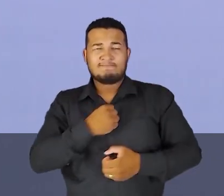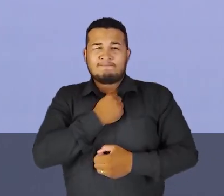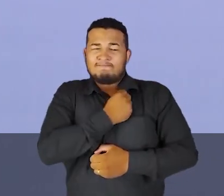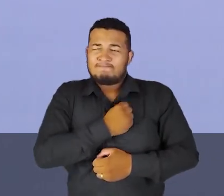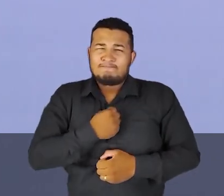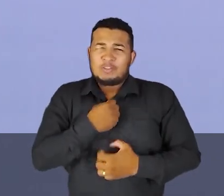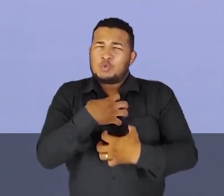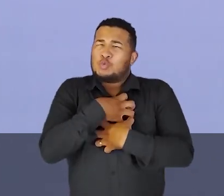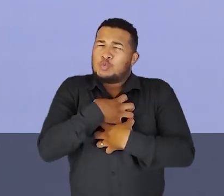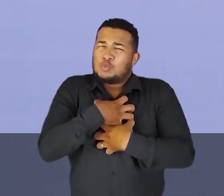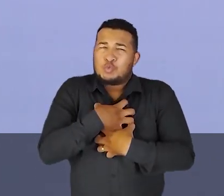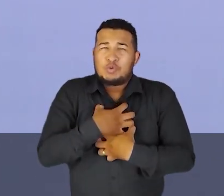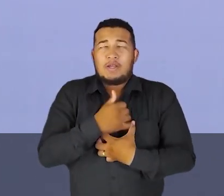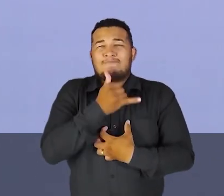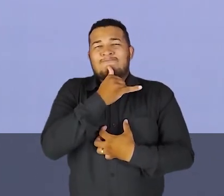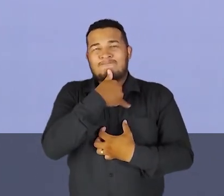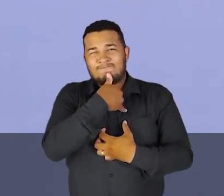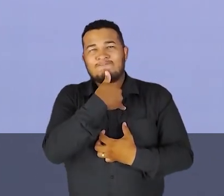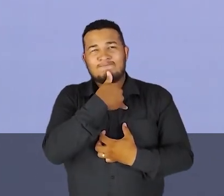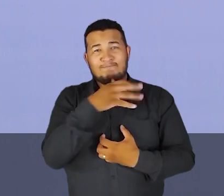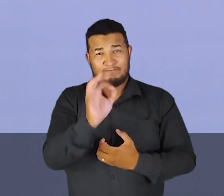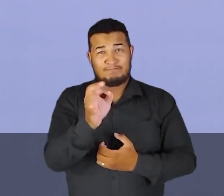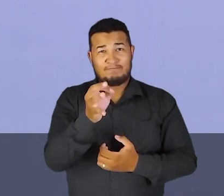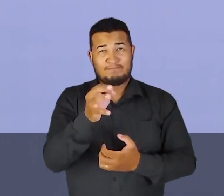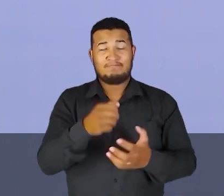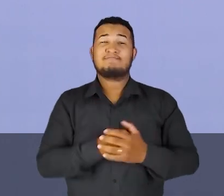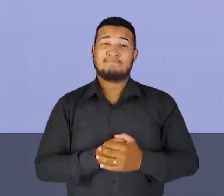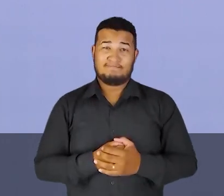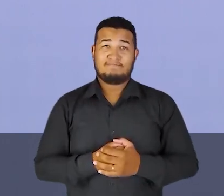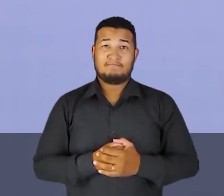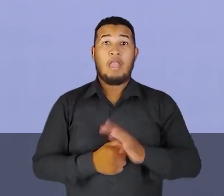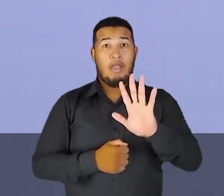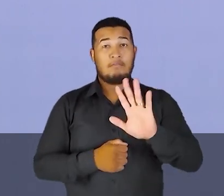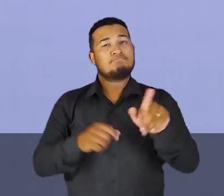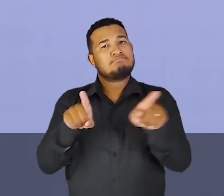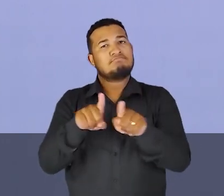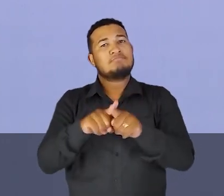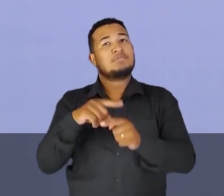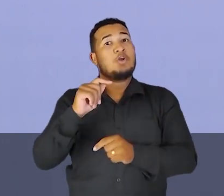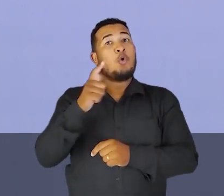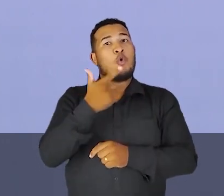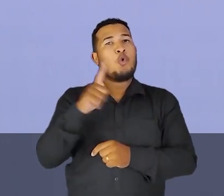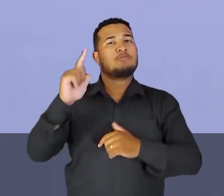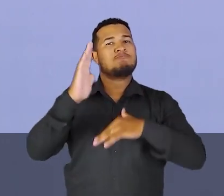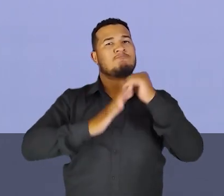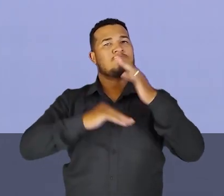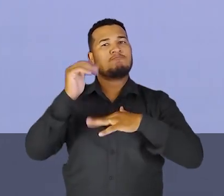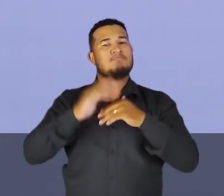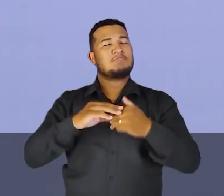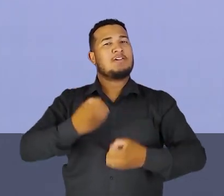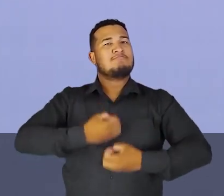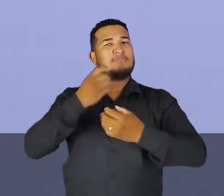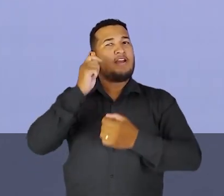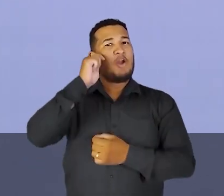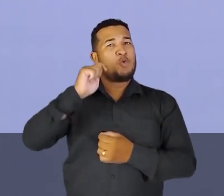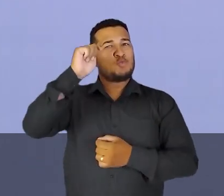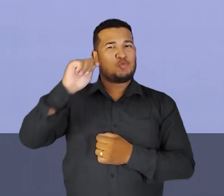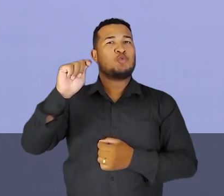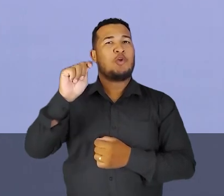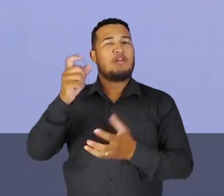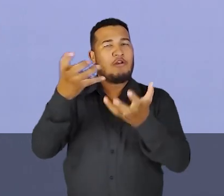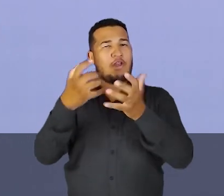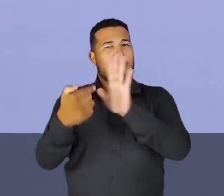que dói, que nos deixa triste? Não é verdade? Outra artista, outra autora